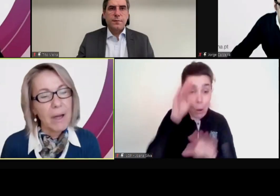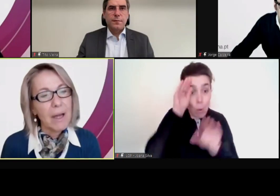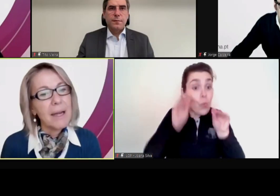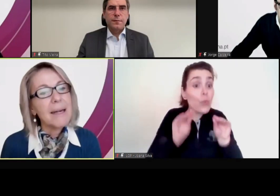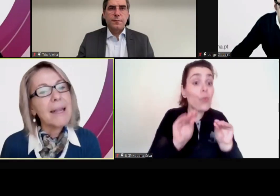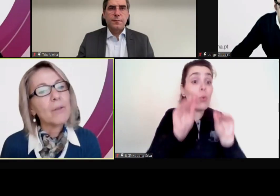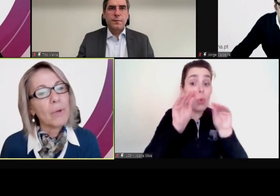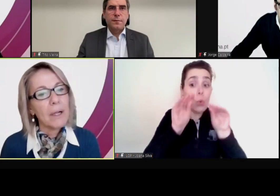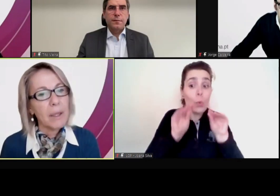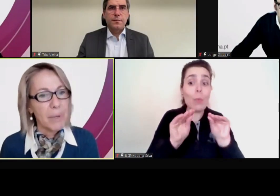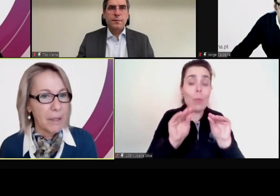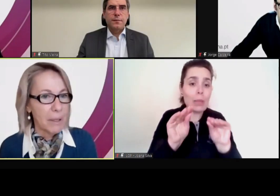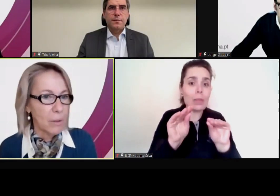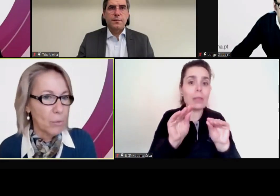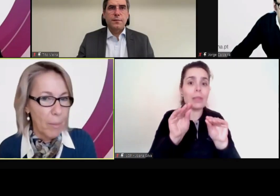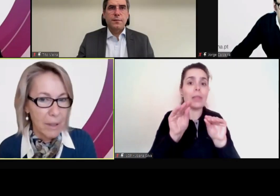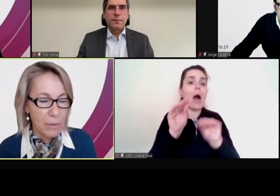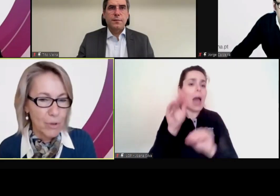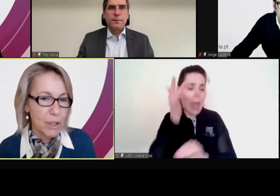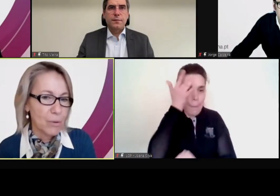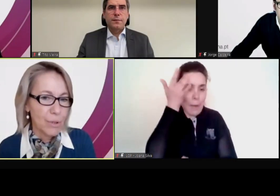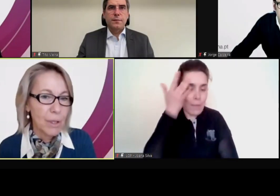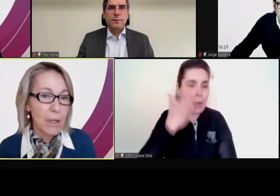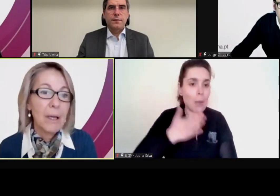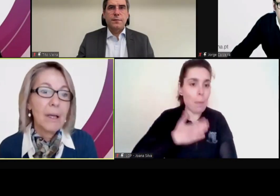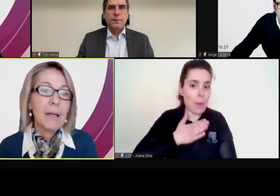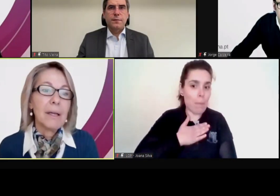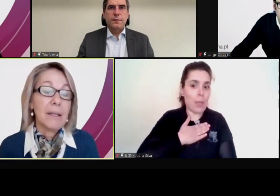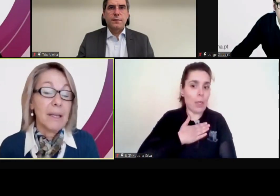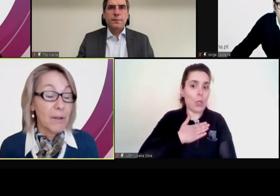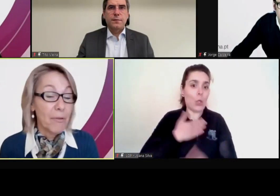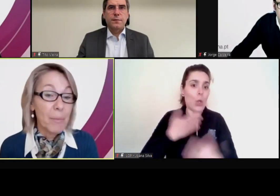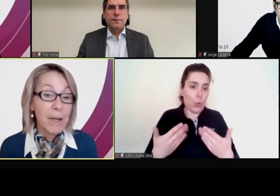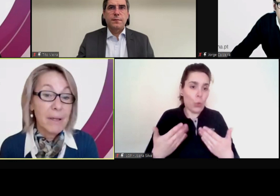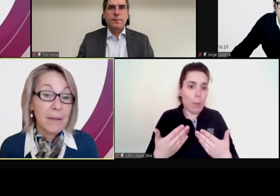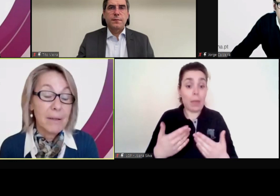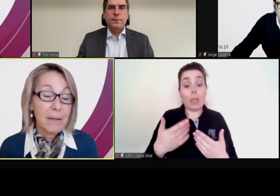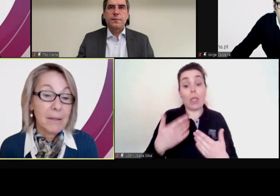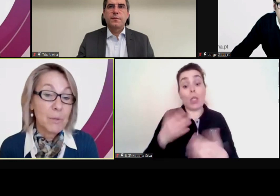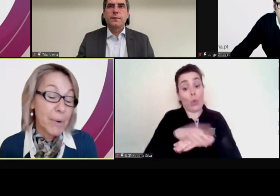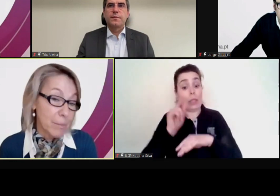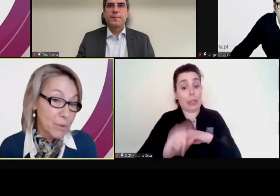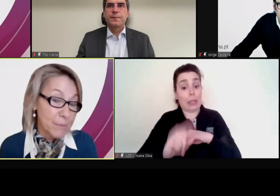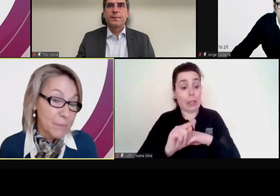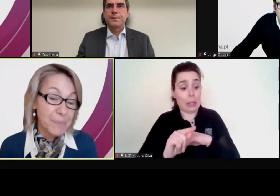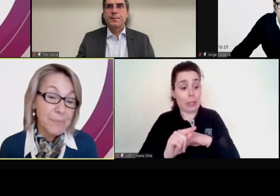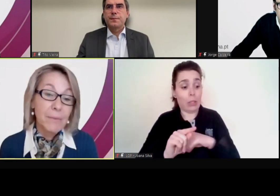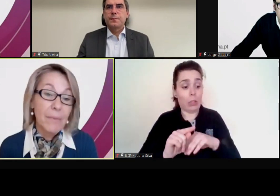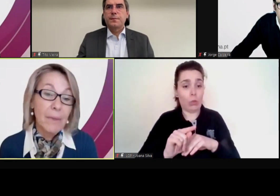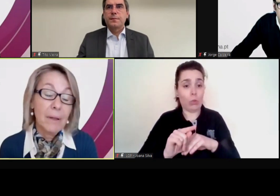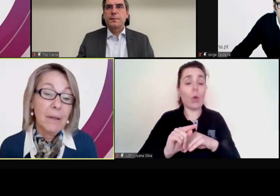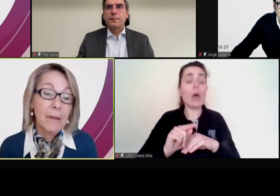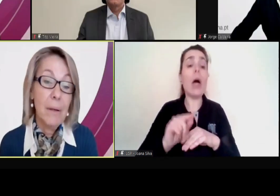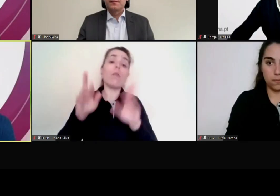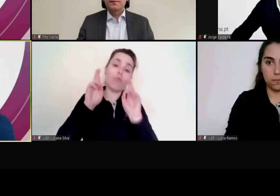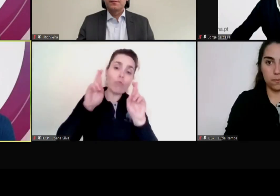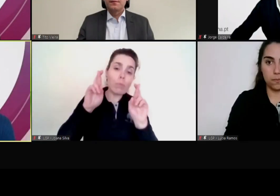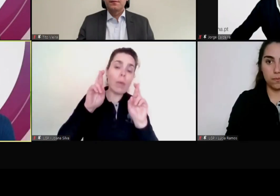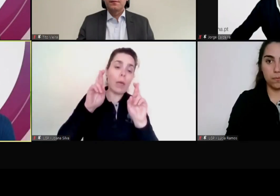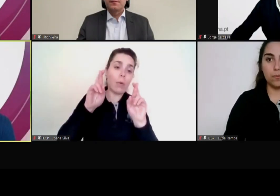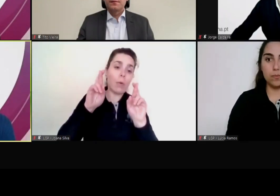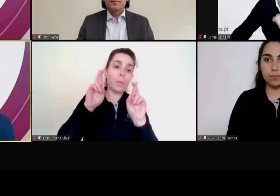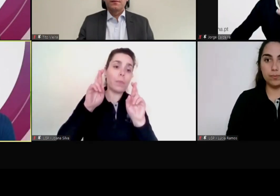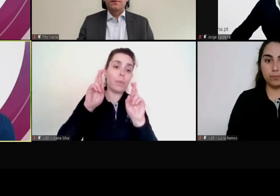forma natural de aprender do homem dos dias de hoje. E desta forma esperamos que